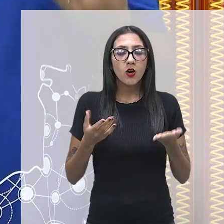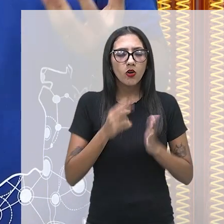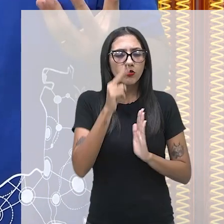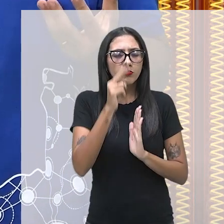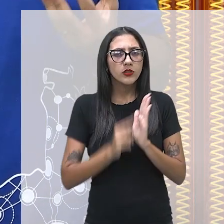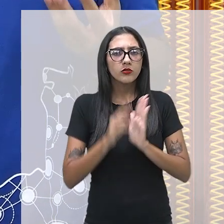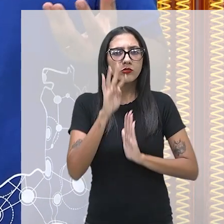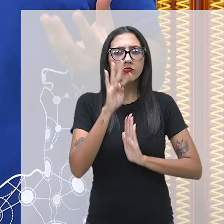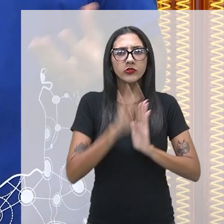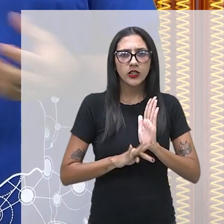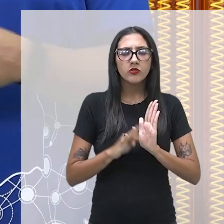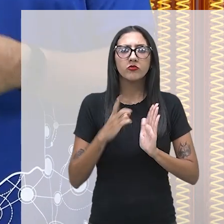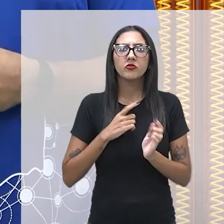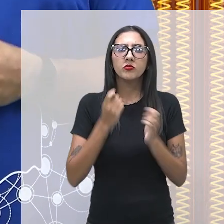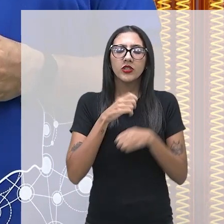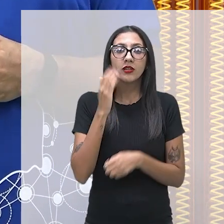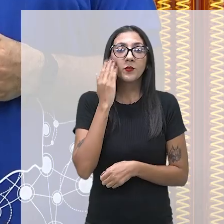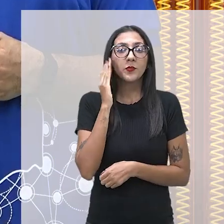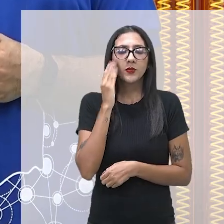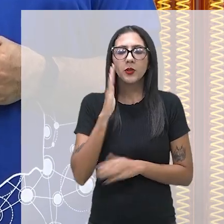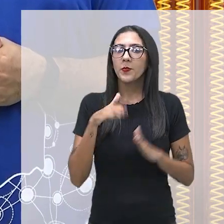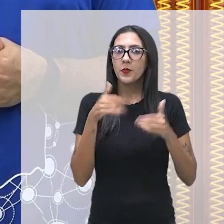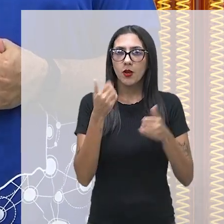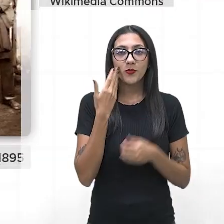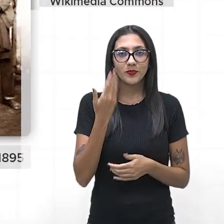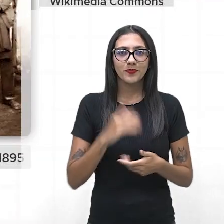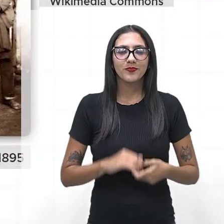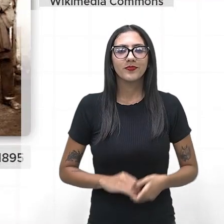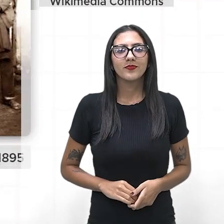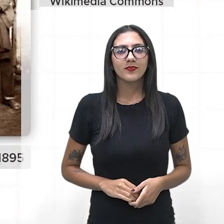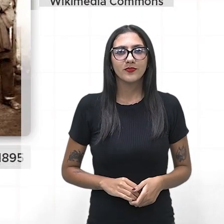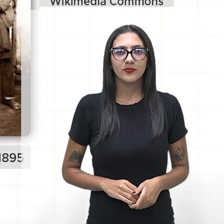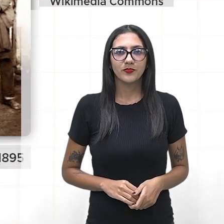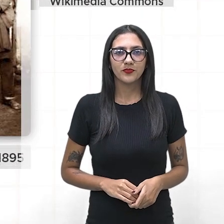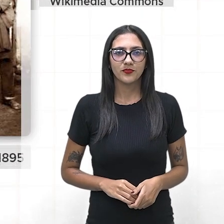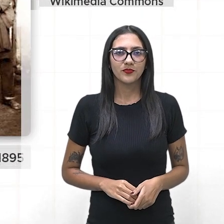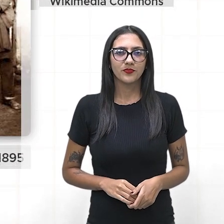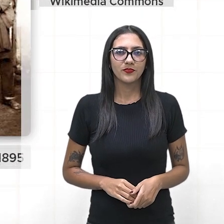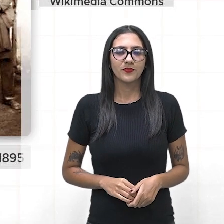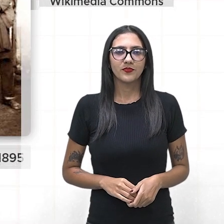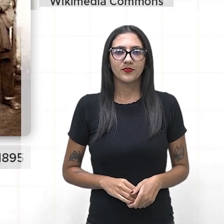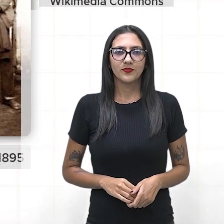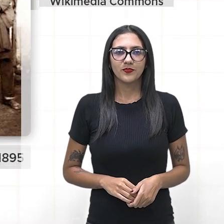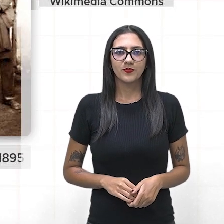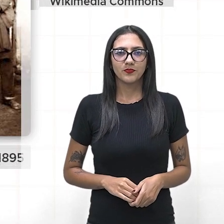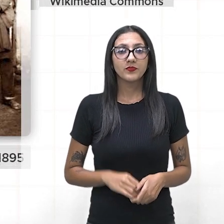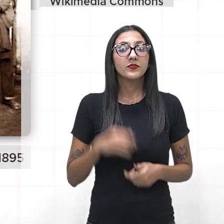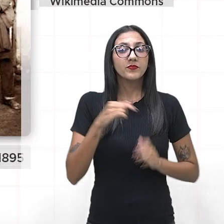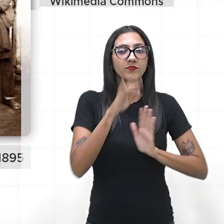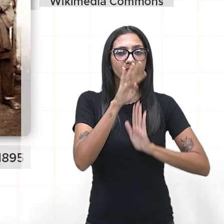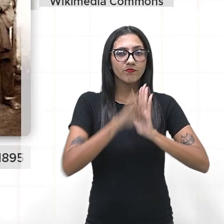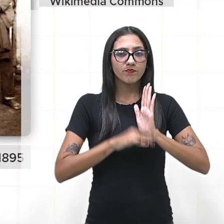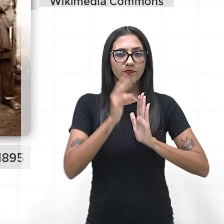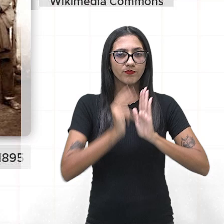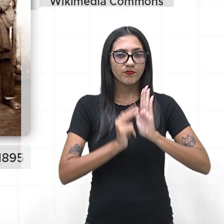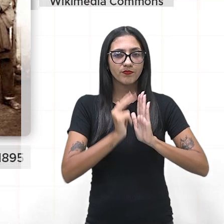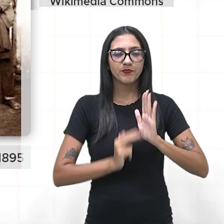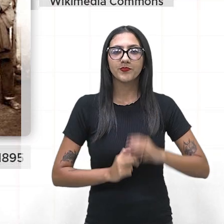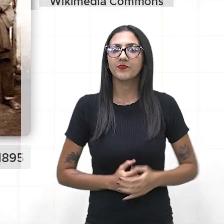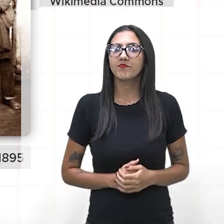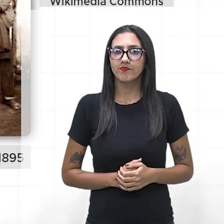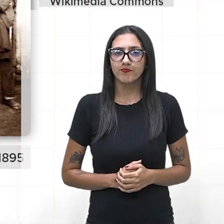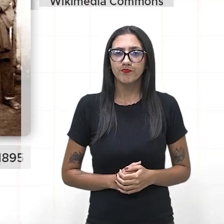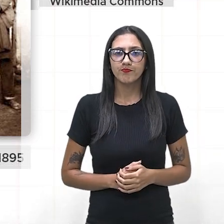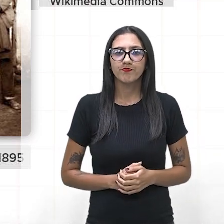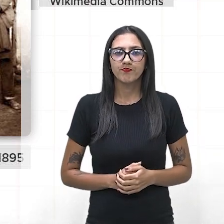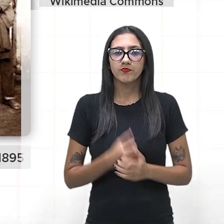e aprender um pouquinho mais sobre essa temática. Vamos lá, galera. E o texto fala o seguinte: a abolição da